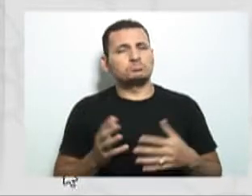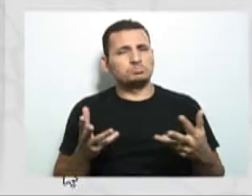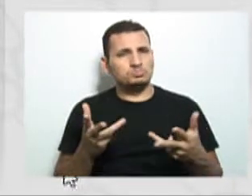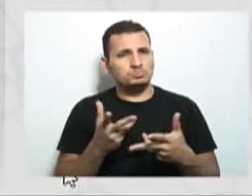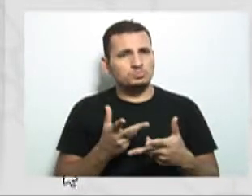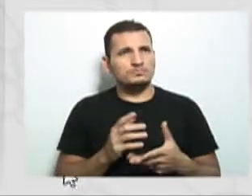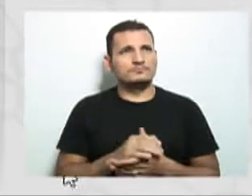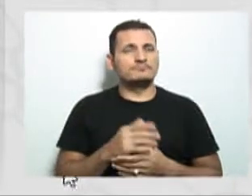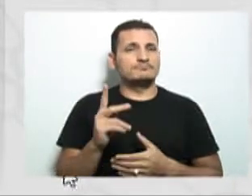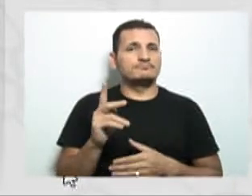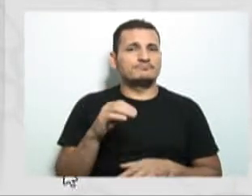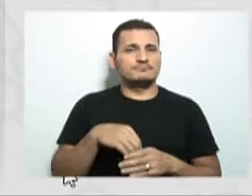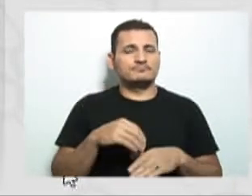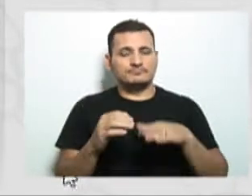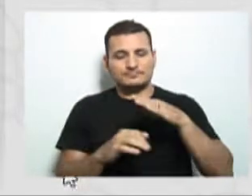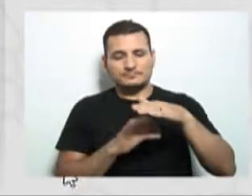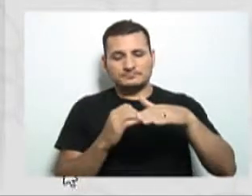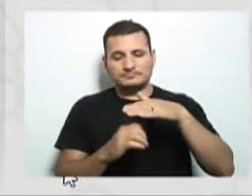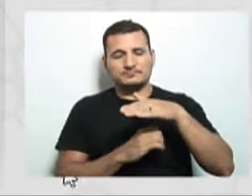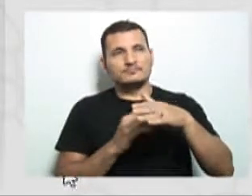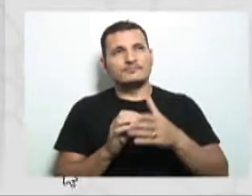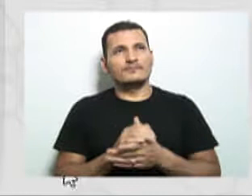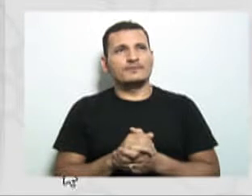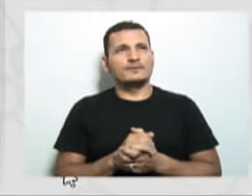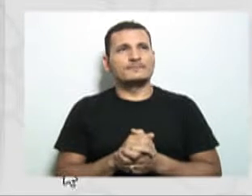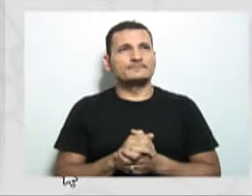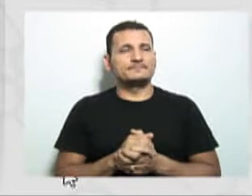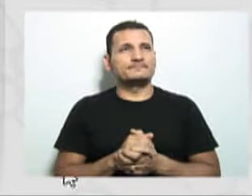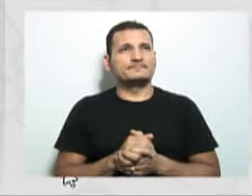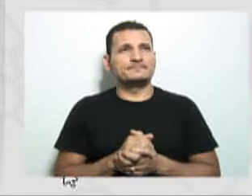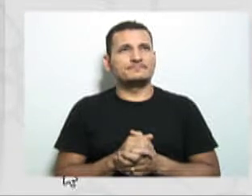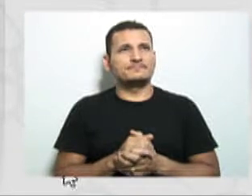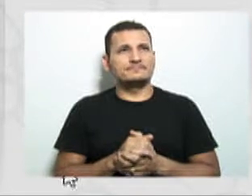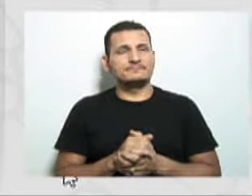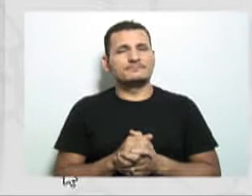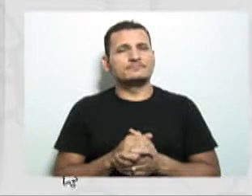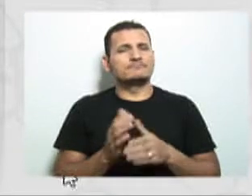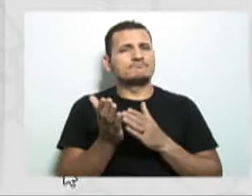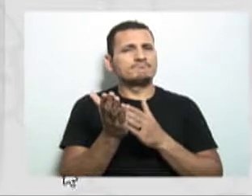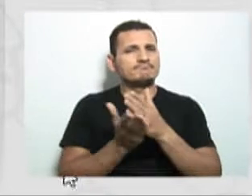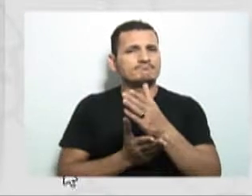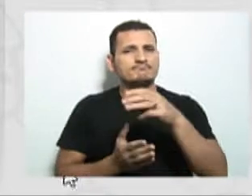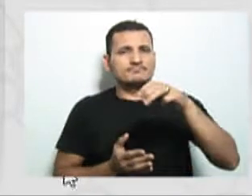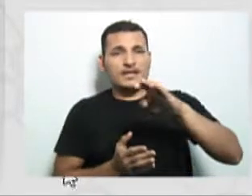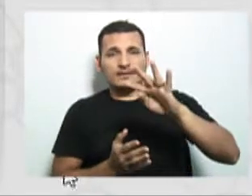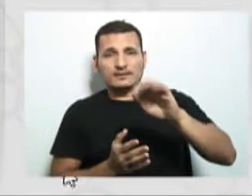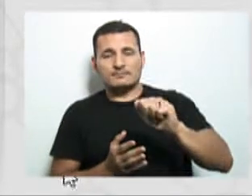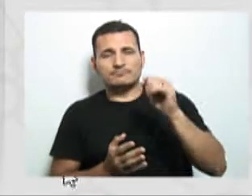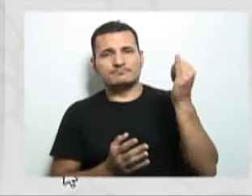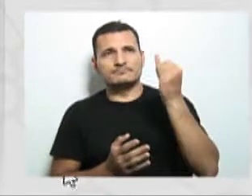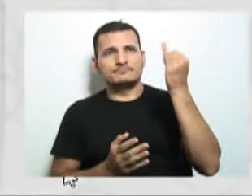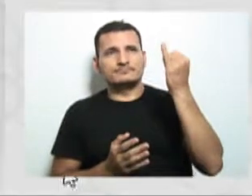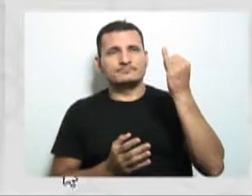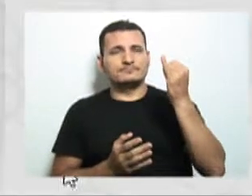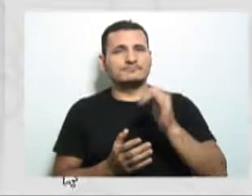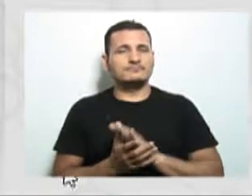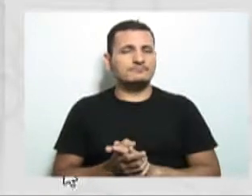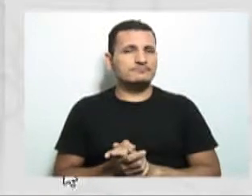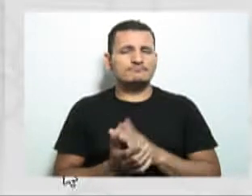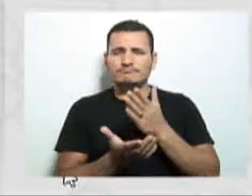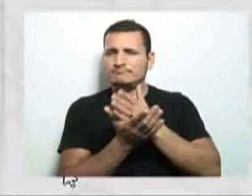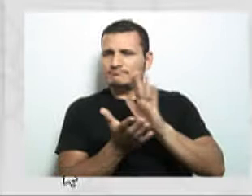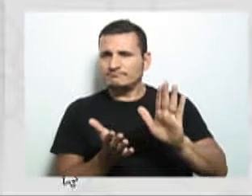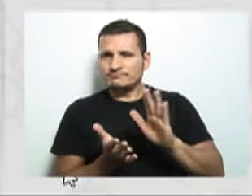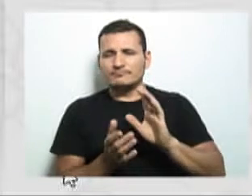eficiência em sua empresa. Primeiro, vamos lá, correndo. Então, olha lá, determine a meta. Meta é fundamental. Para com essa história de